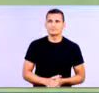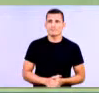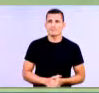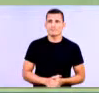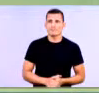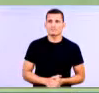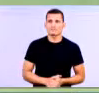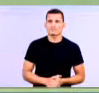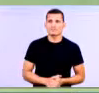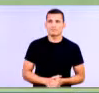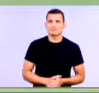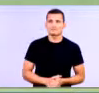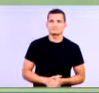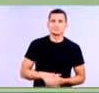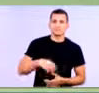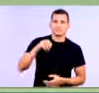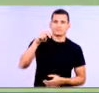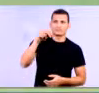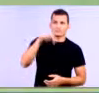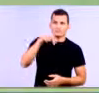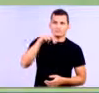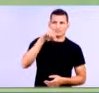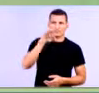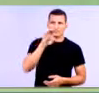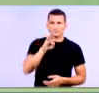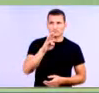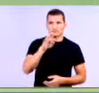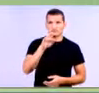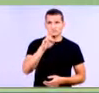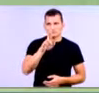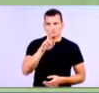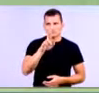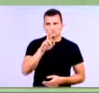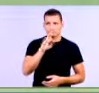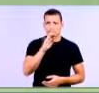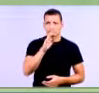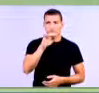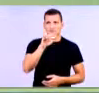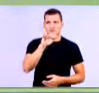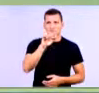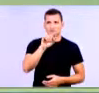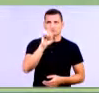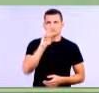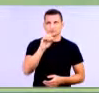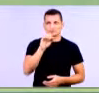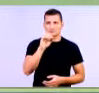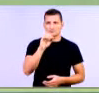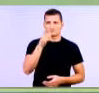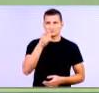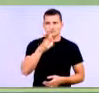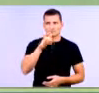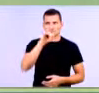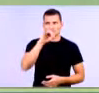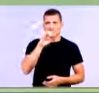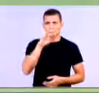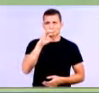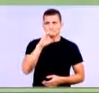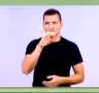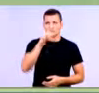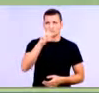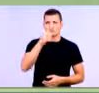Segundo a norma ISO IEC 17799, para a política funcionar,